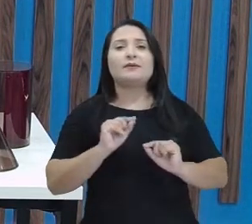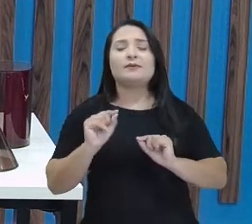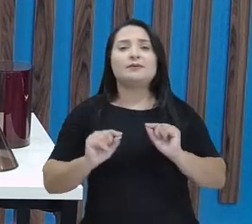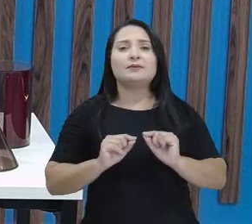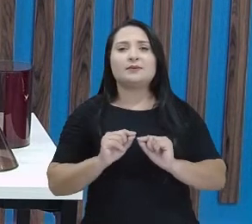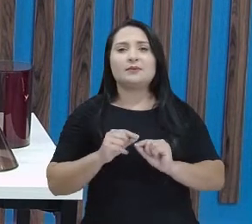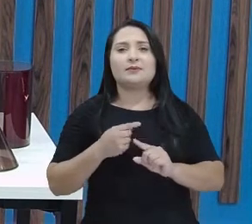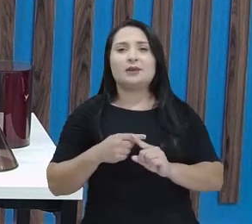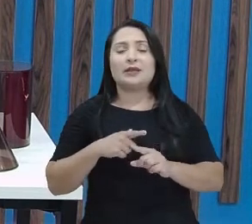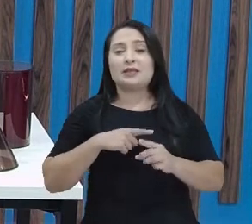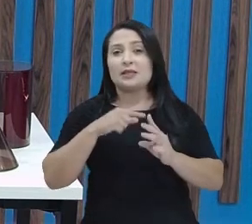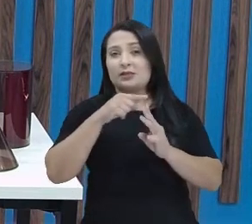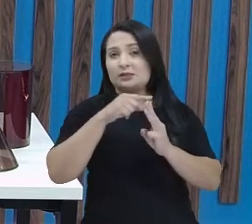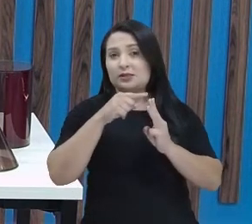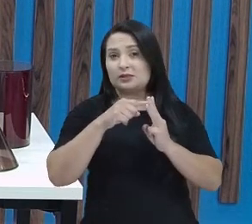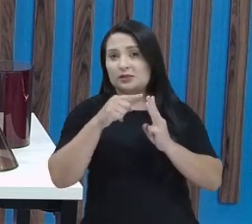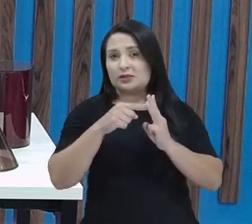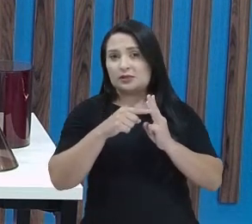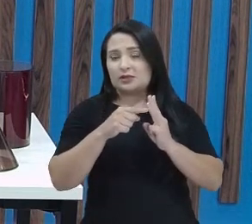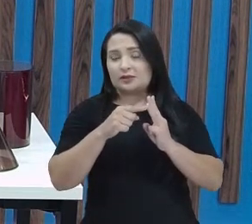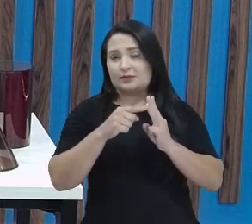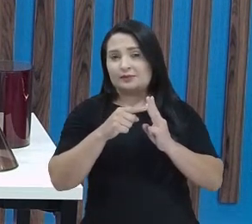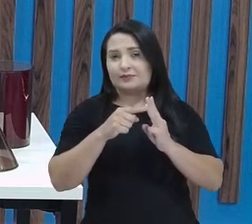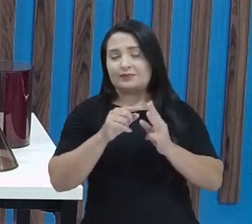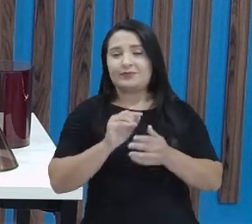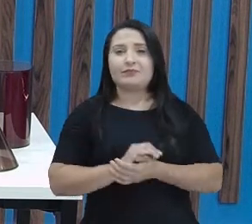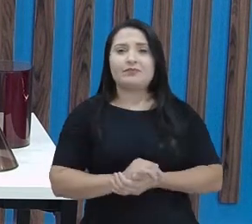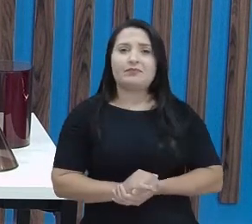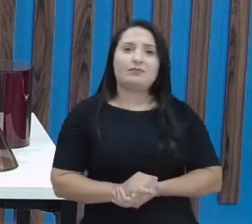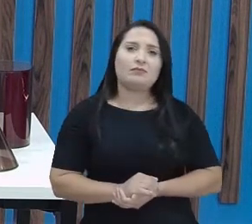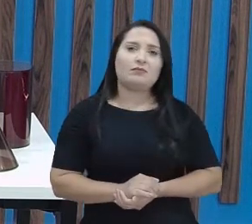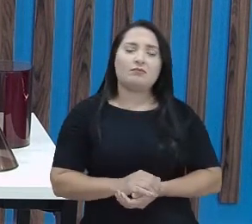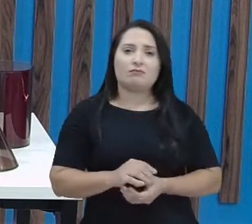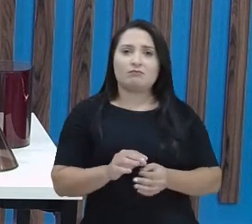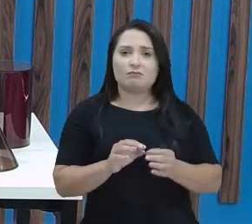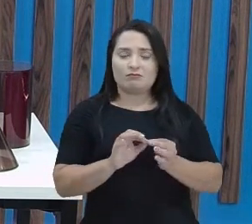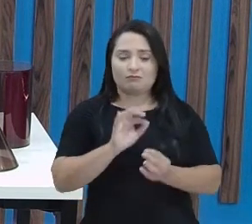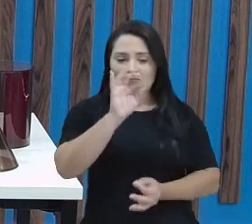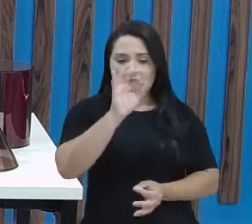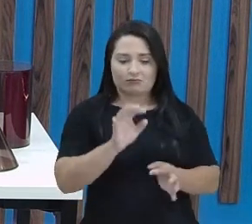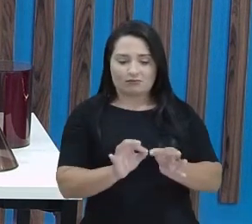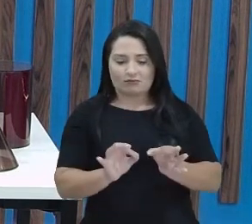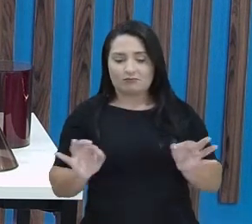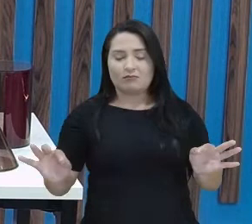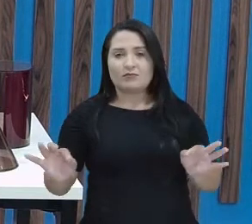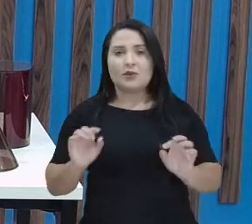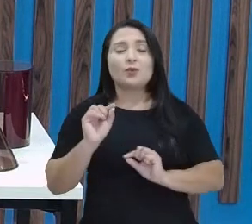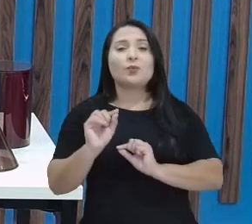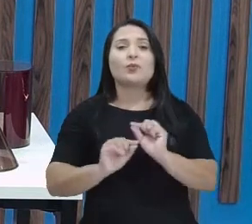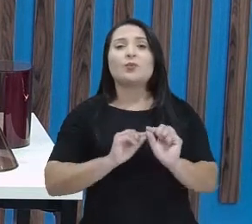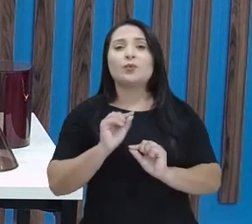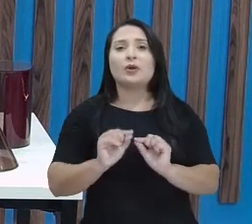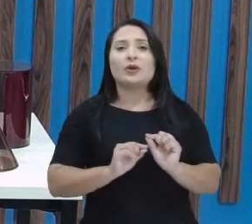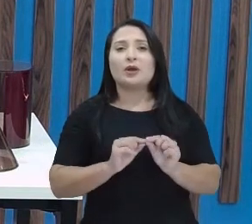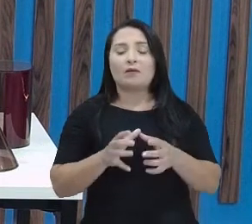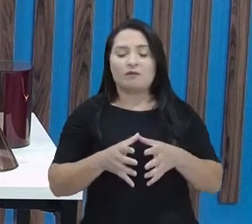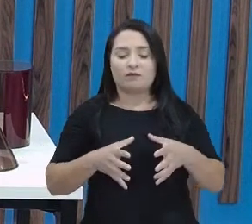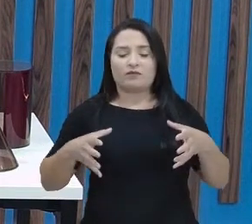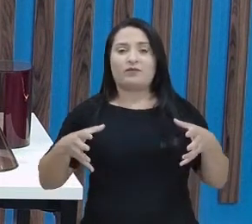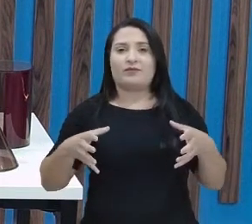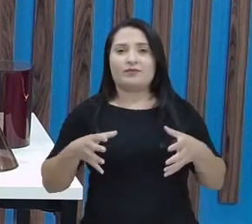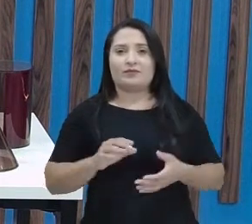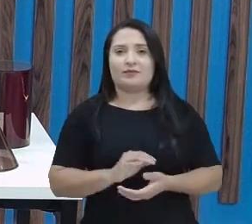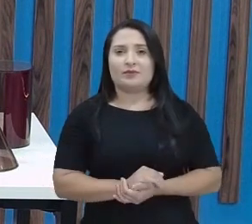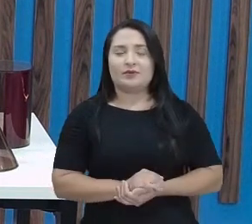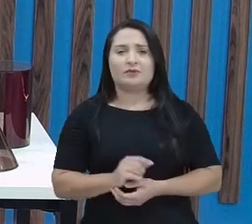porque ela tem 3 dimensões. Além de comprimento e largura, ela tem o quê? O volume.